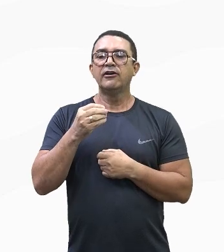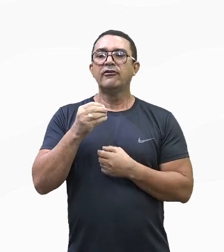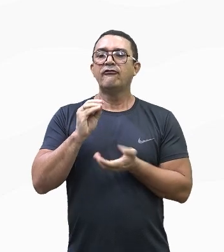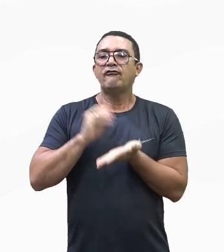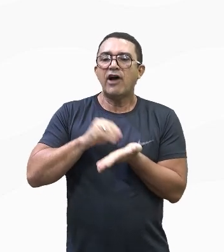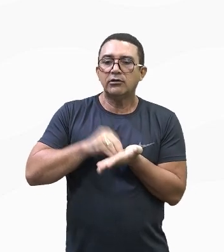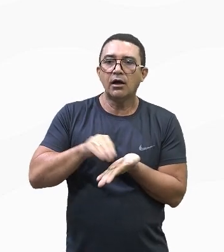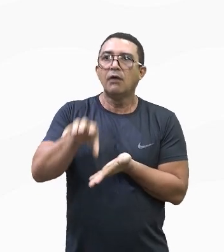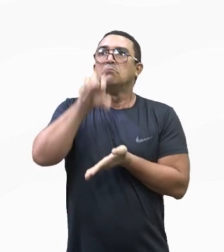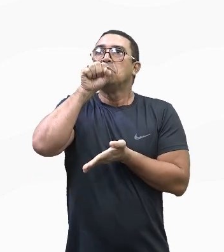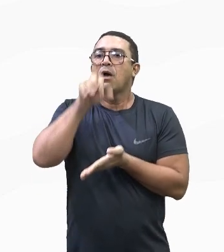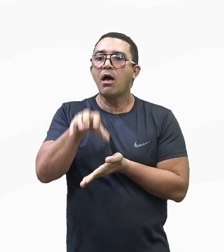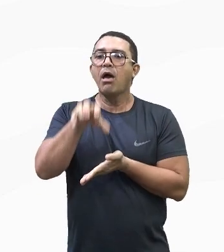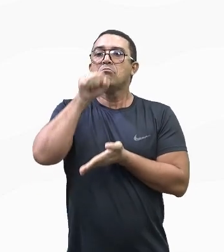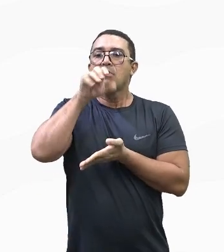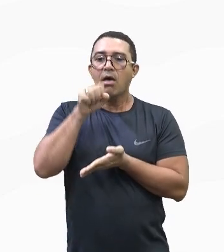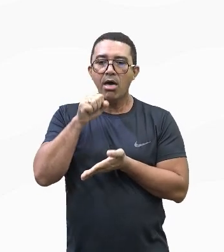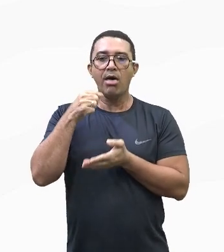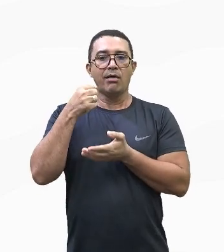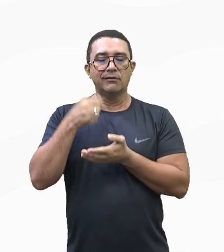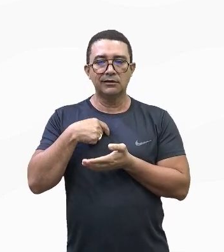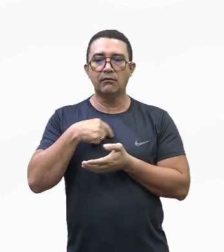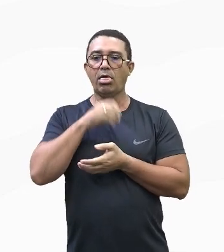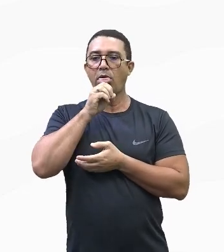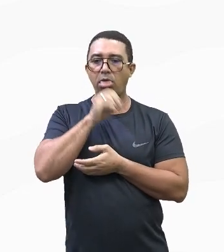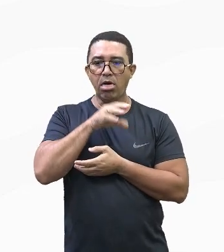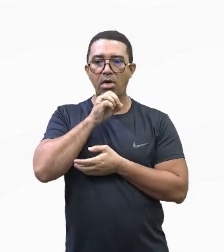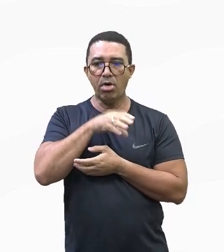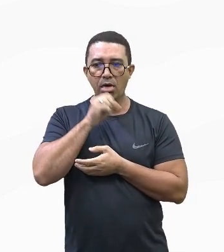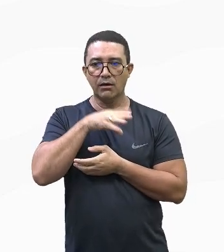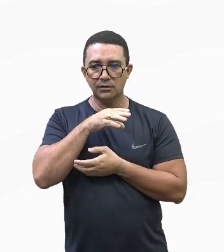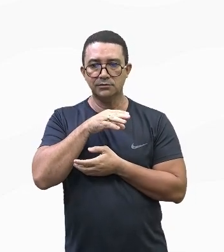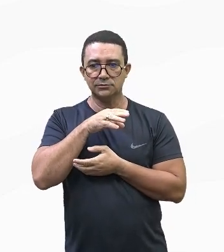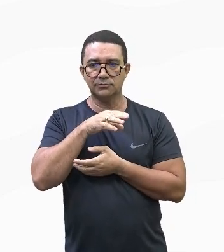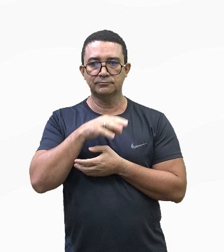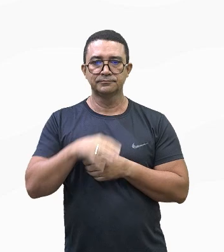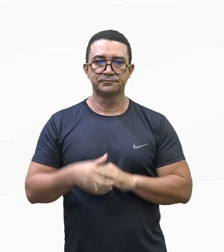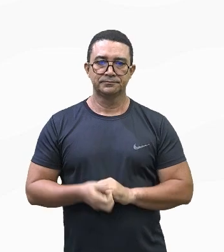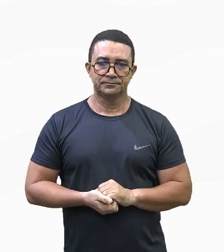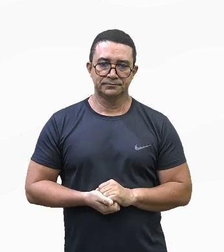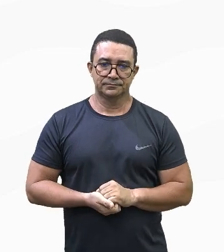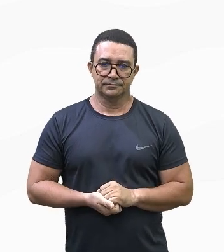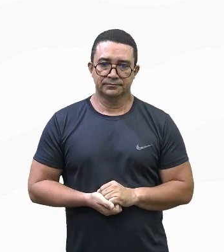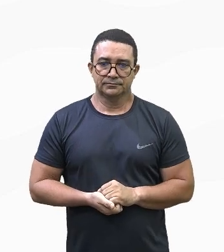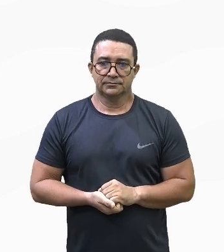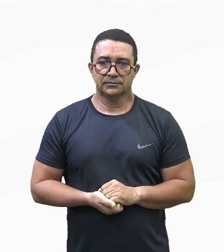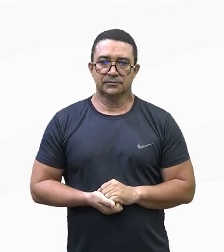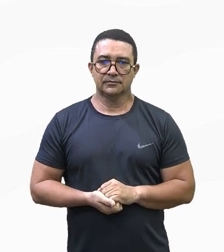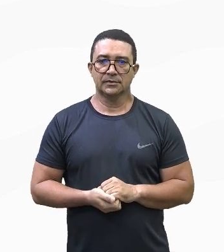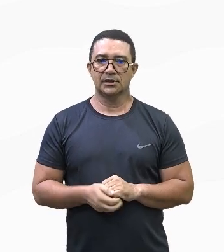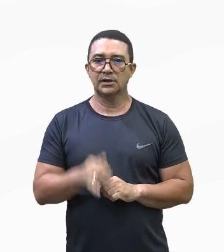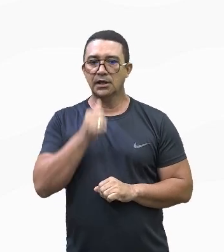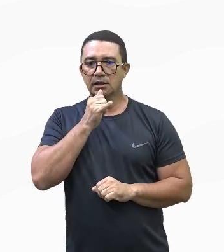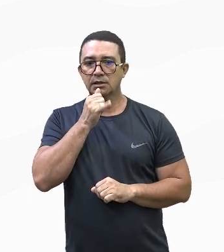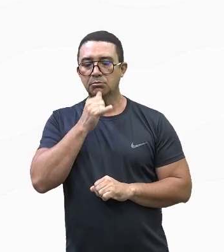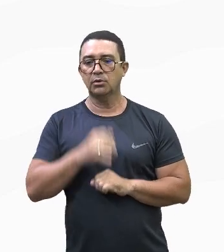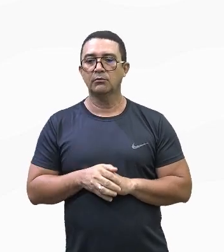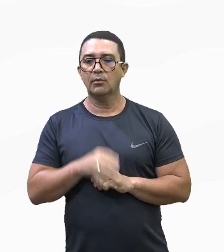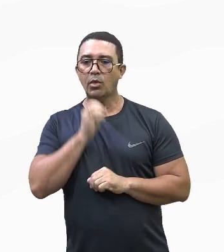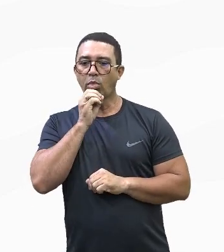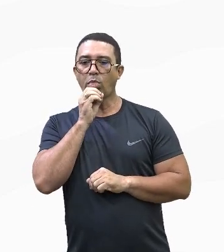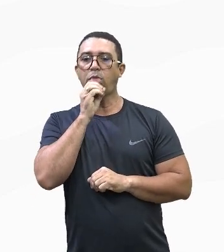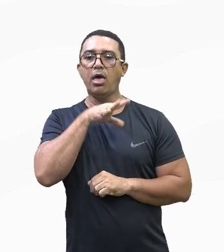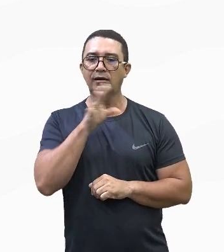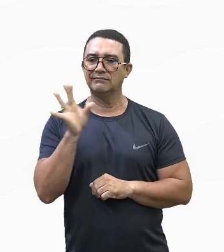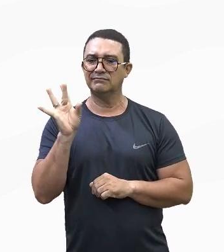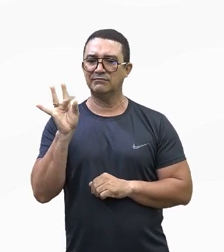a qualquer esforço físico, tosse, expectoração, né, lançar, né, para o meio externo